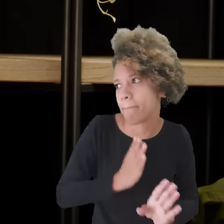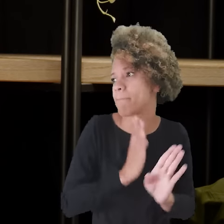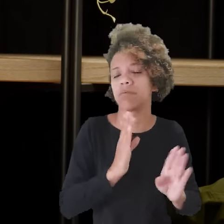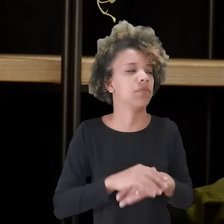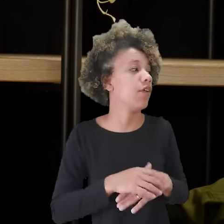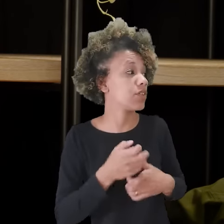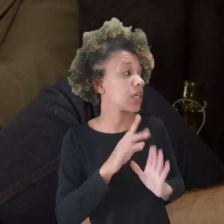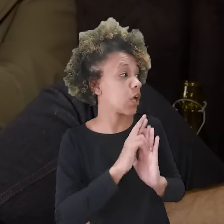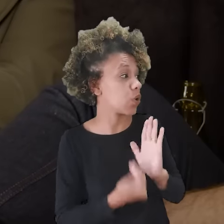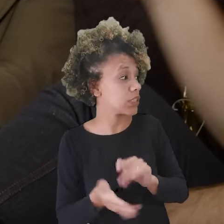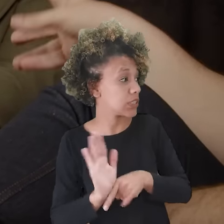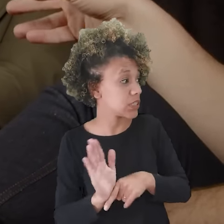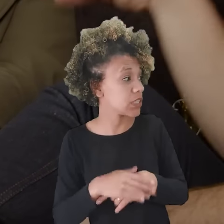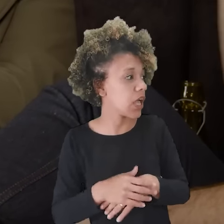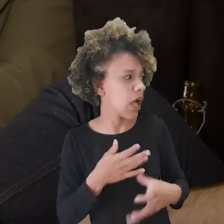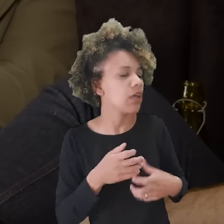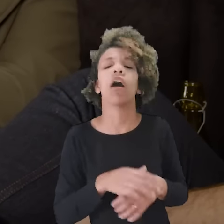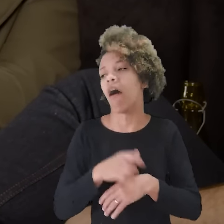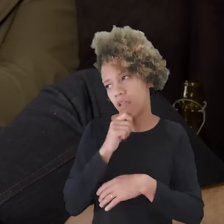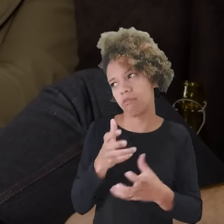você queria ser roteirista de cinema